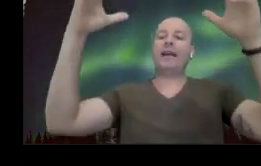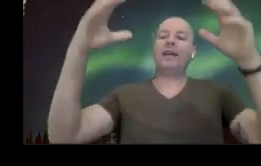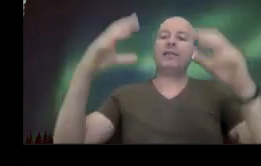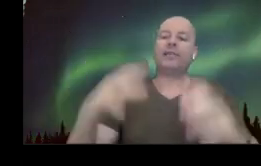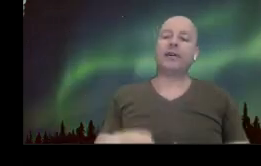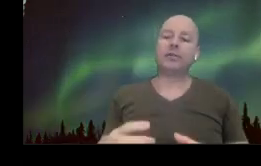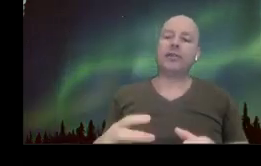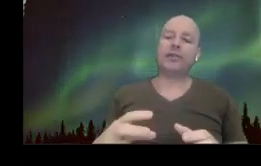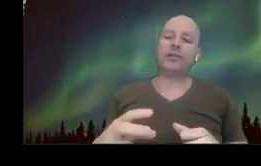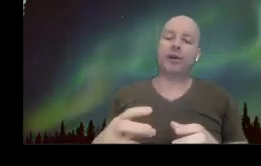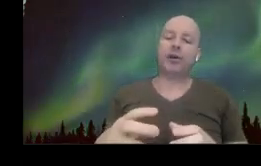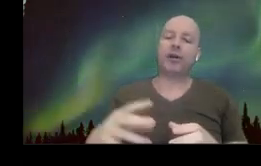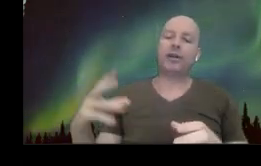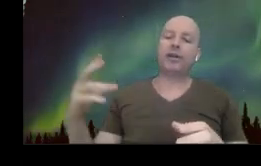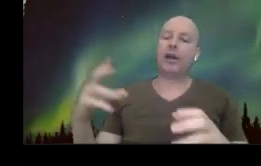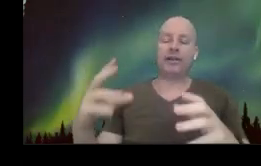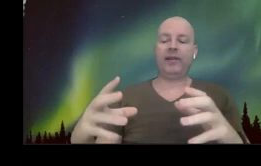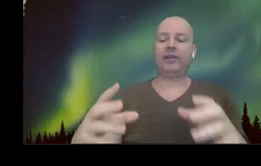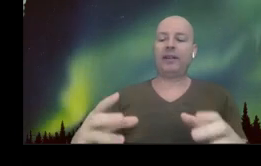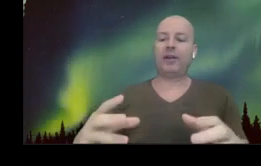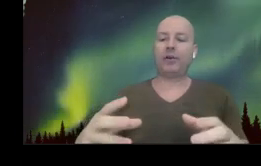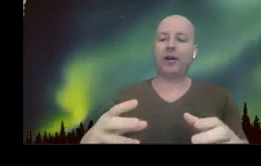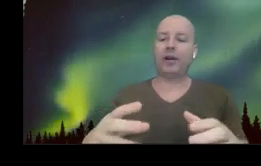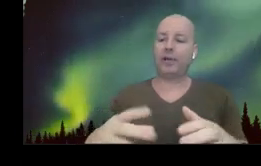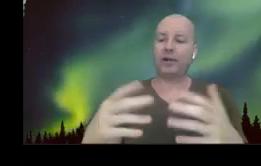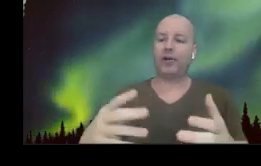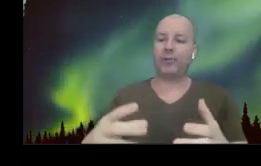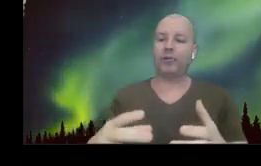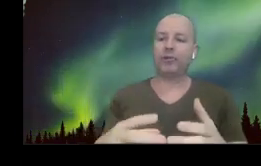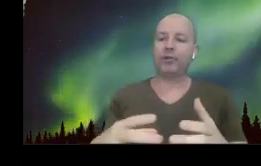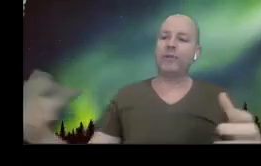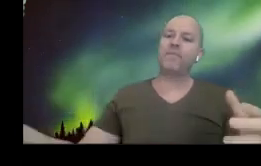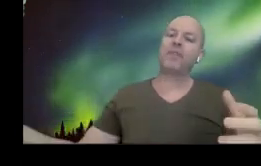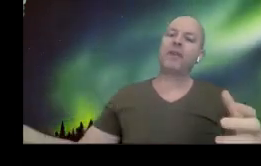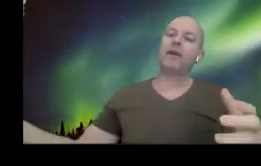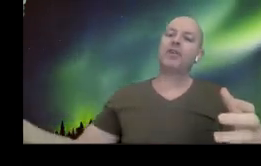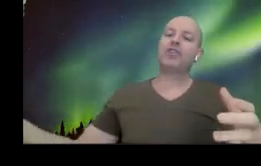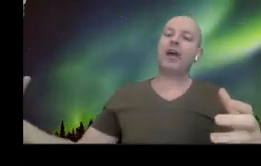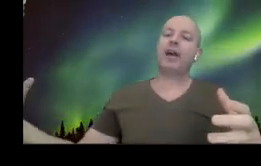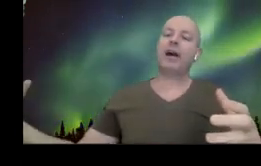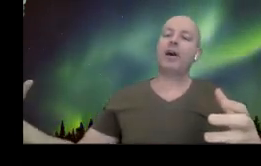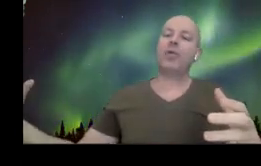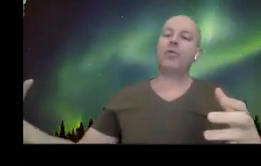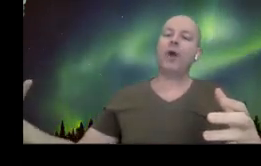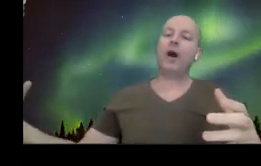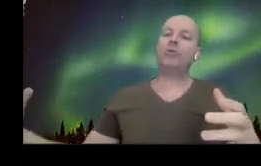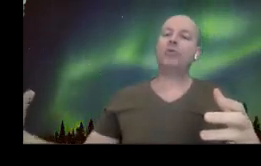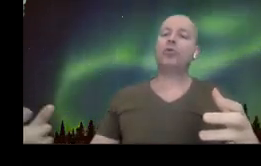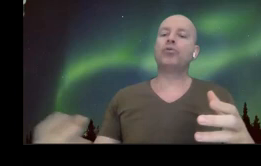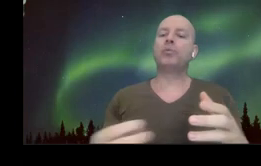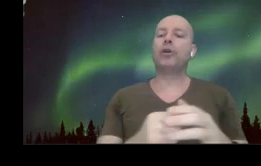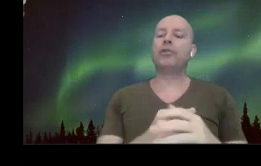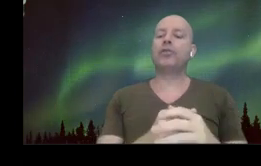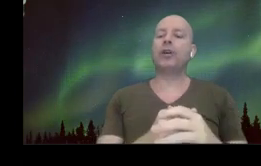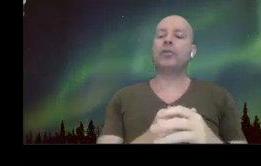A degradação desses micro-organismos, dessa matéria orgânica que foi produzida, gera um